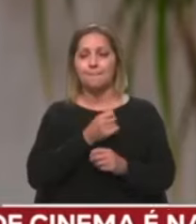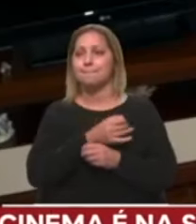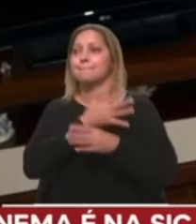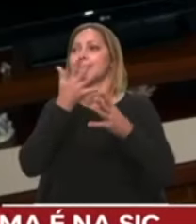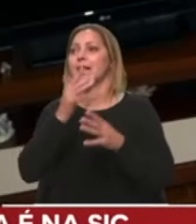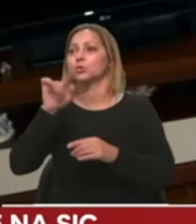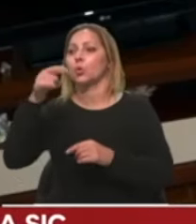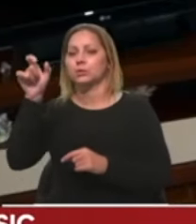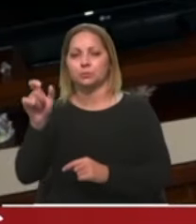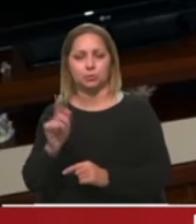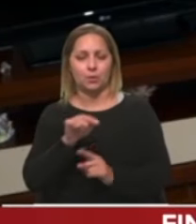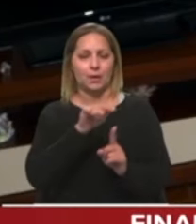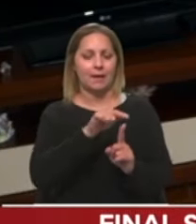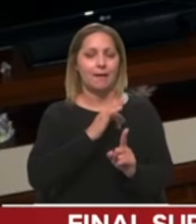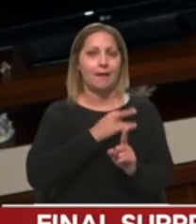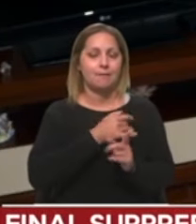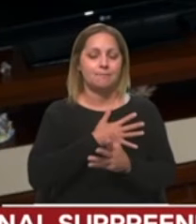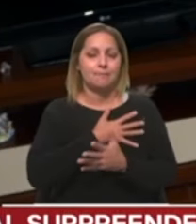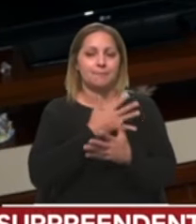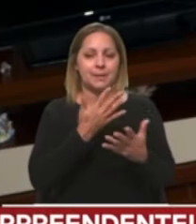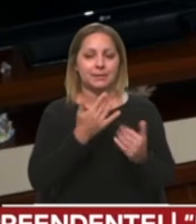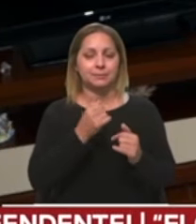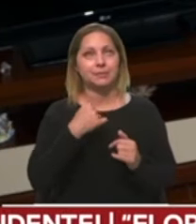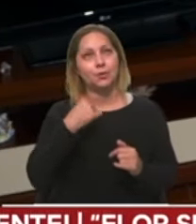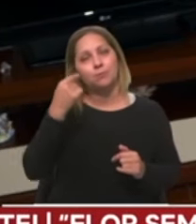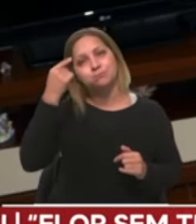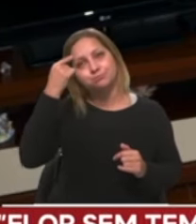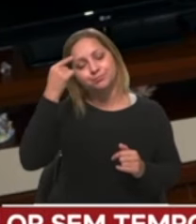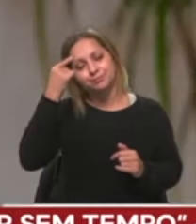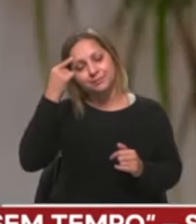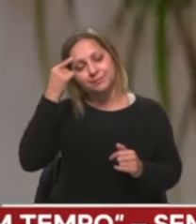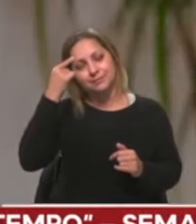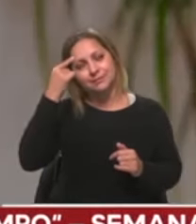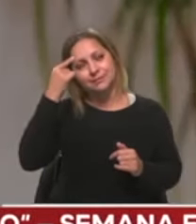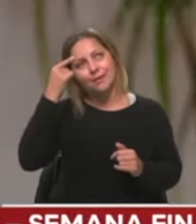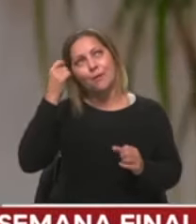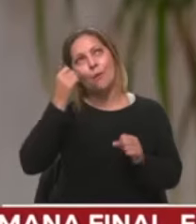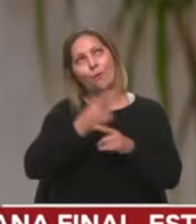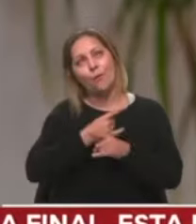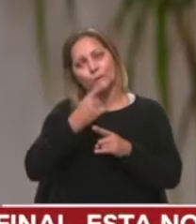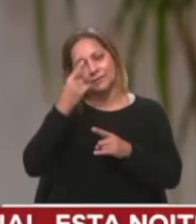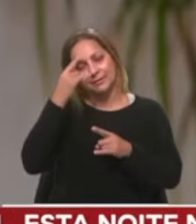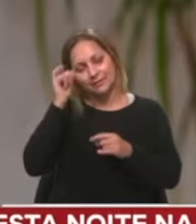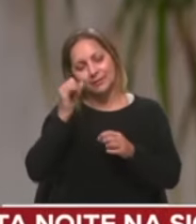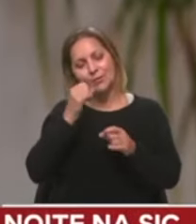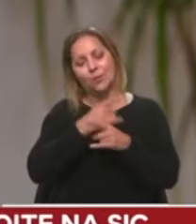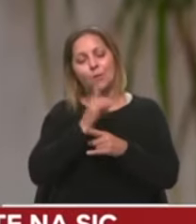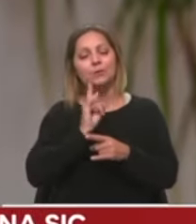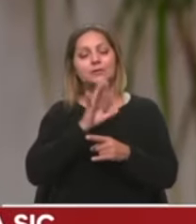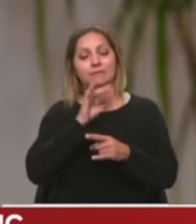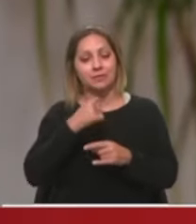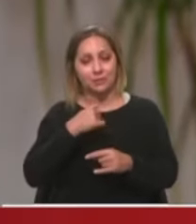filha. Agora, aquela outra filha que eu tinha planeado, aquela filha que eu gostaria de ter